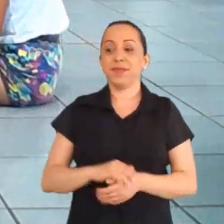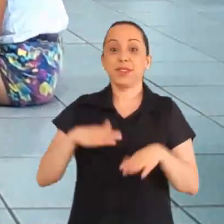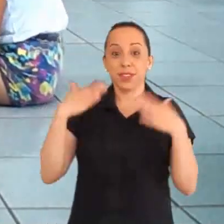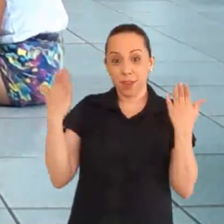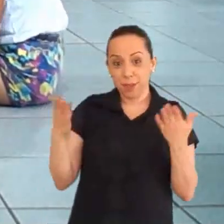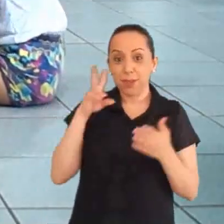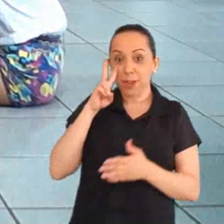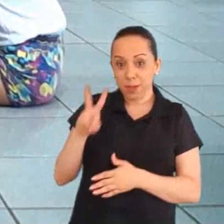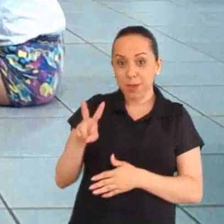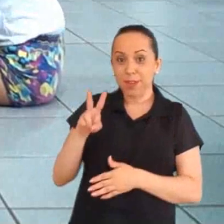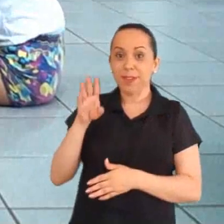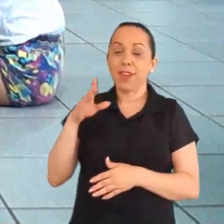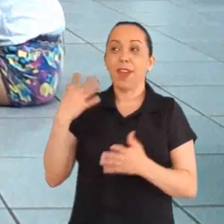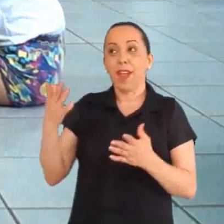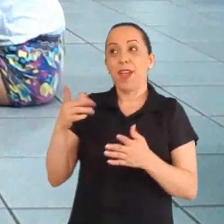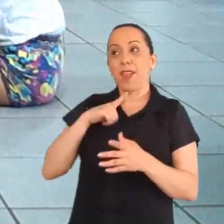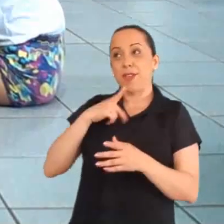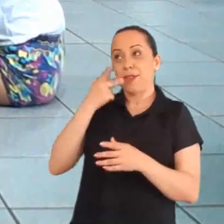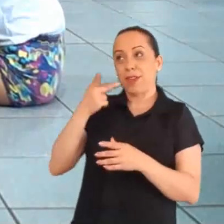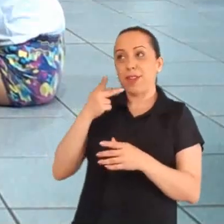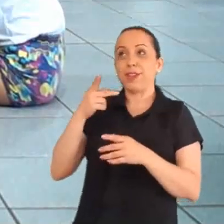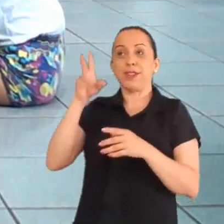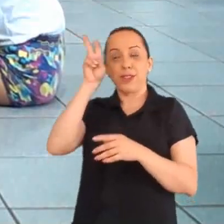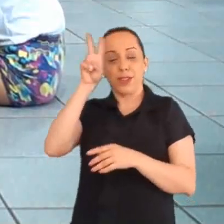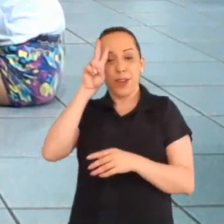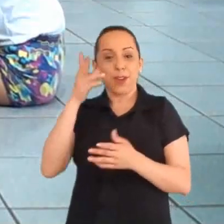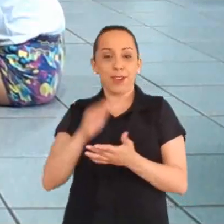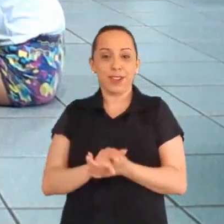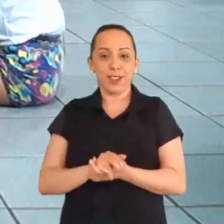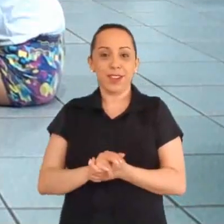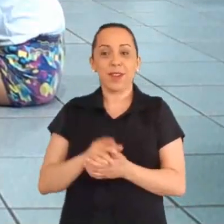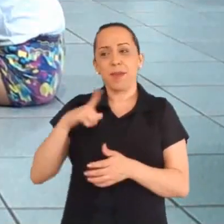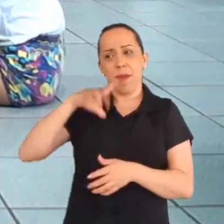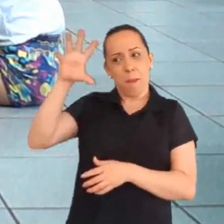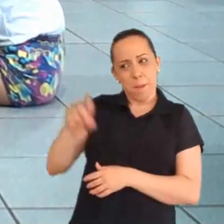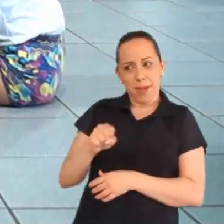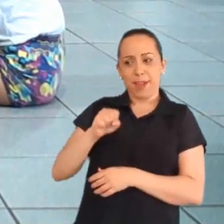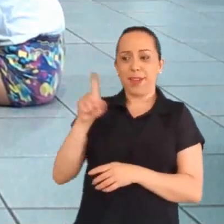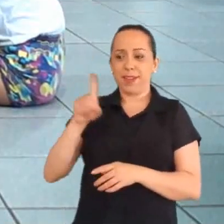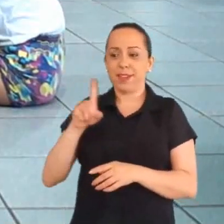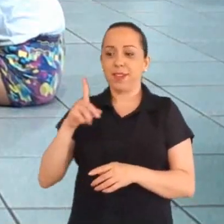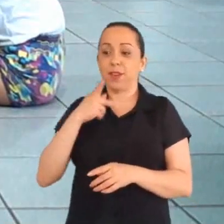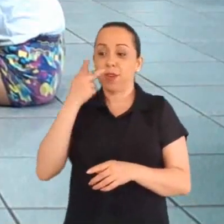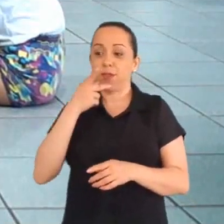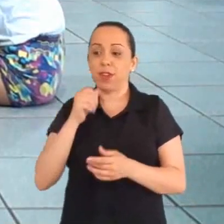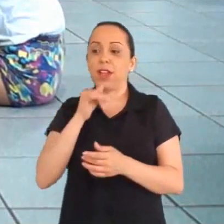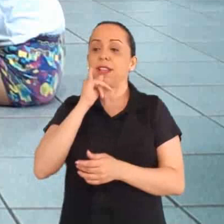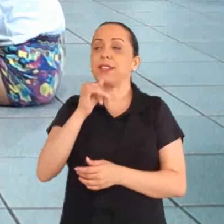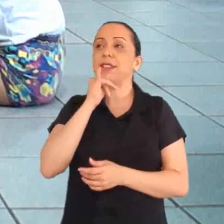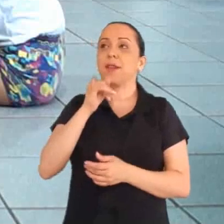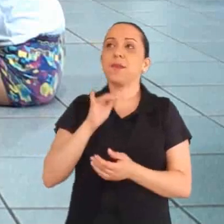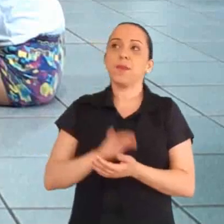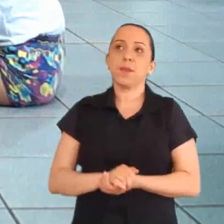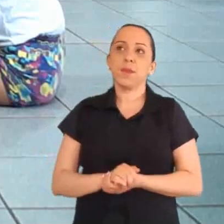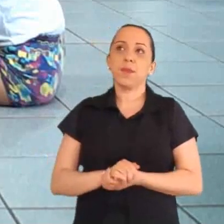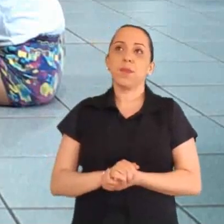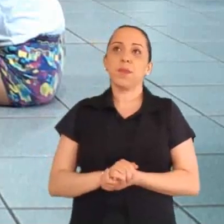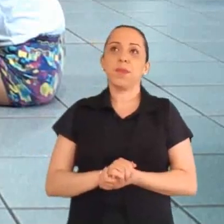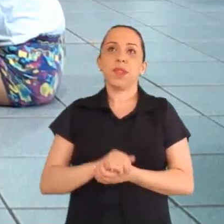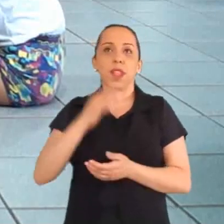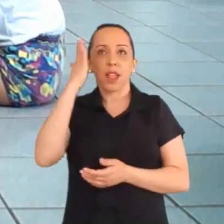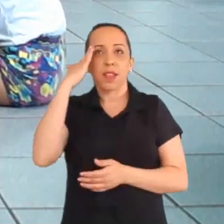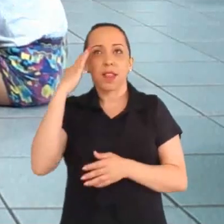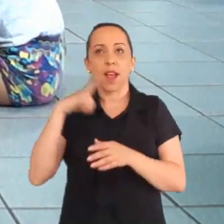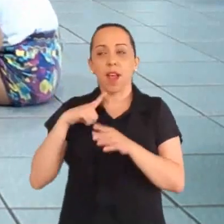eu convidei o bicho-papão para fazer parte dessa nossa conversa. Só que ele vai chegar só quando eu chamar. Por exemplo, ele está ali atrás